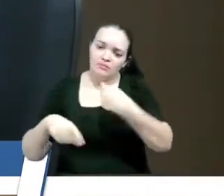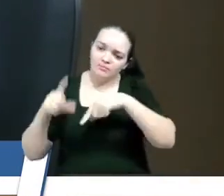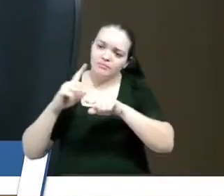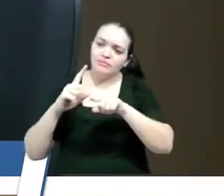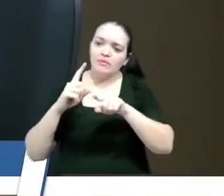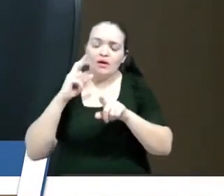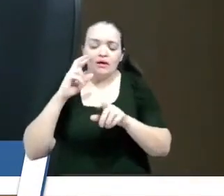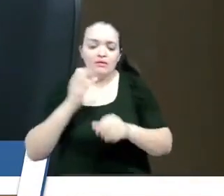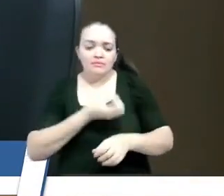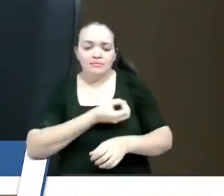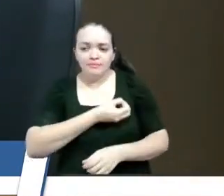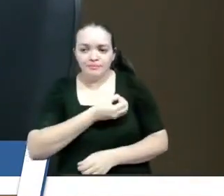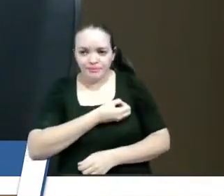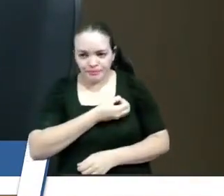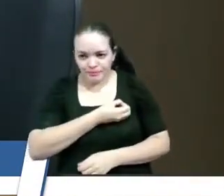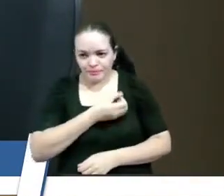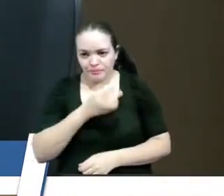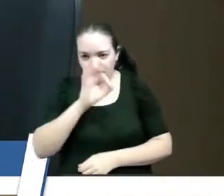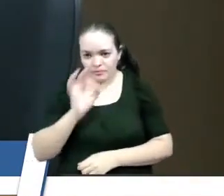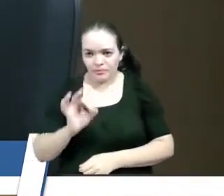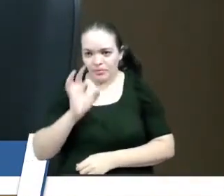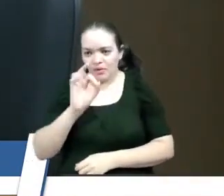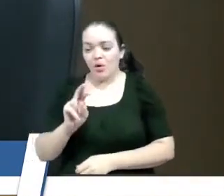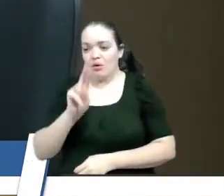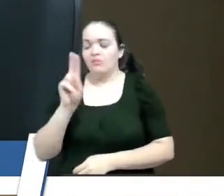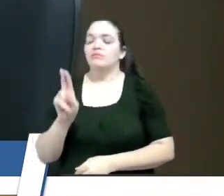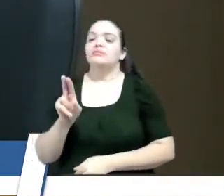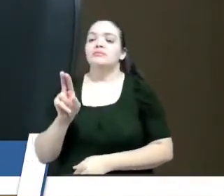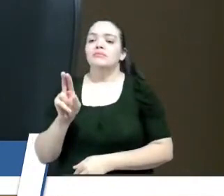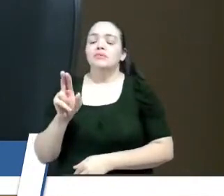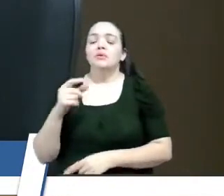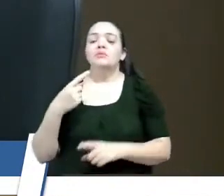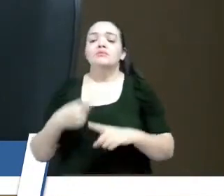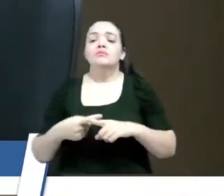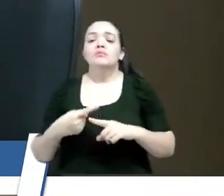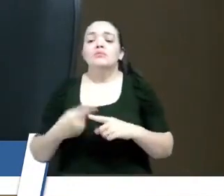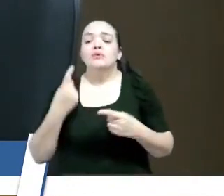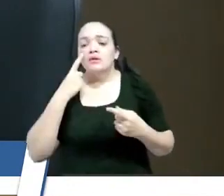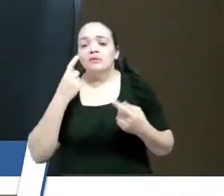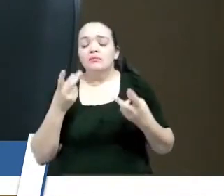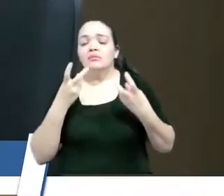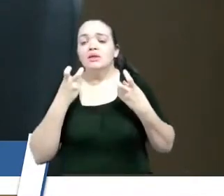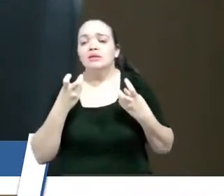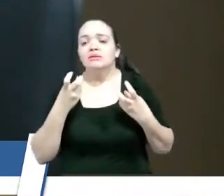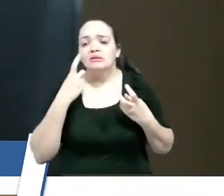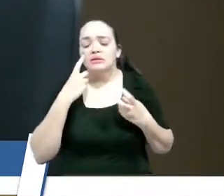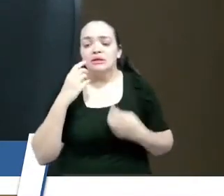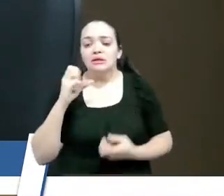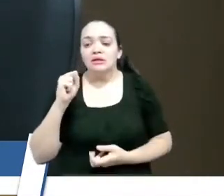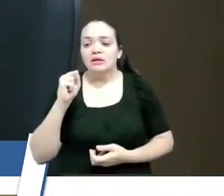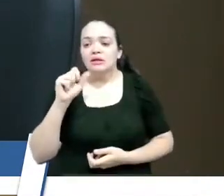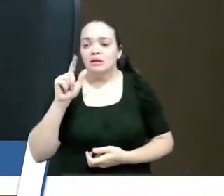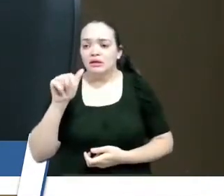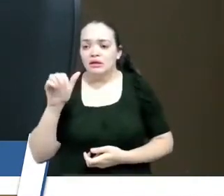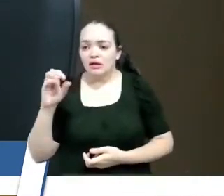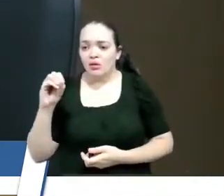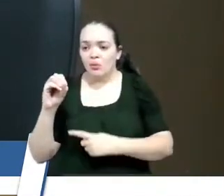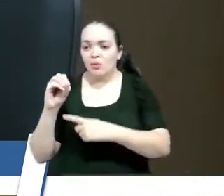percentuais de recursos que estão sendo colocadas, porque, São Carlos está sendo previsto